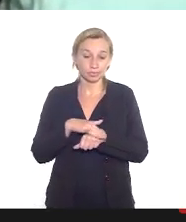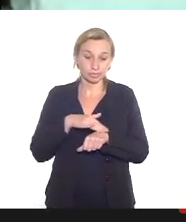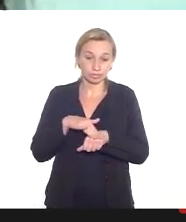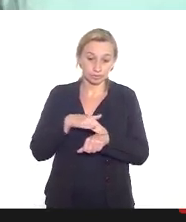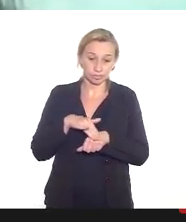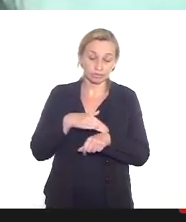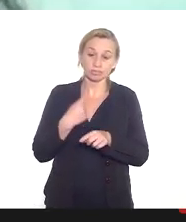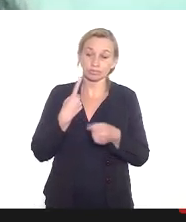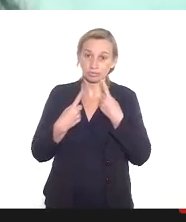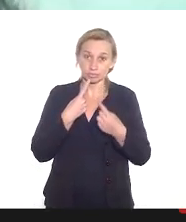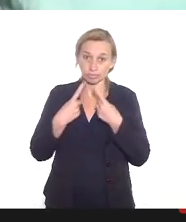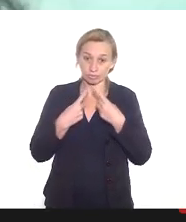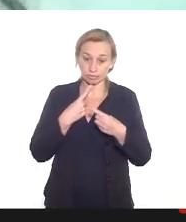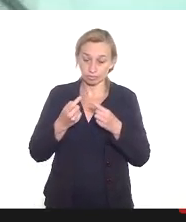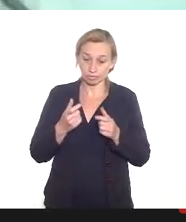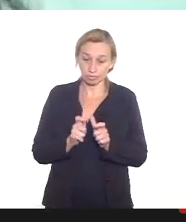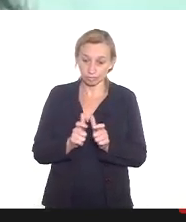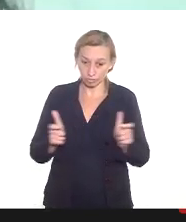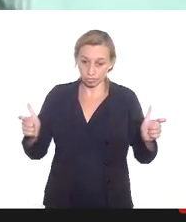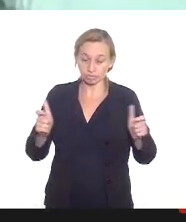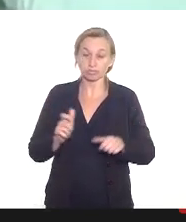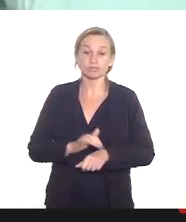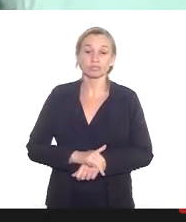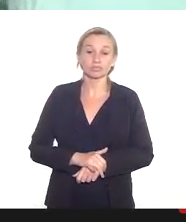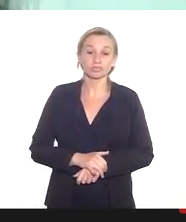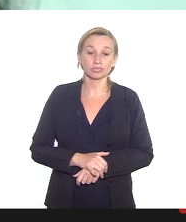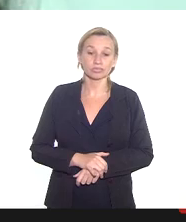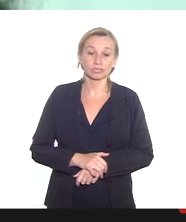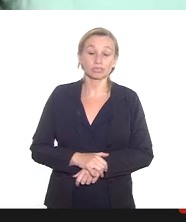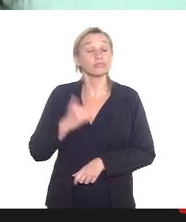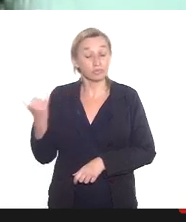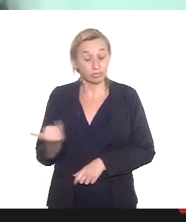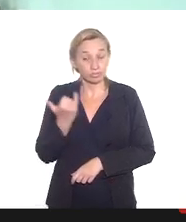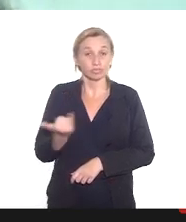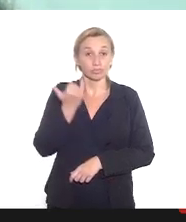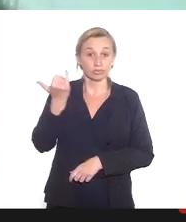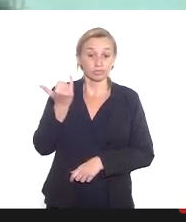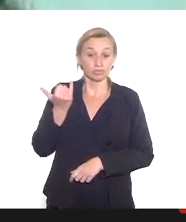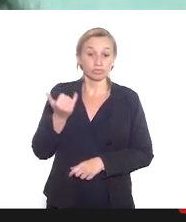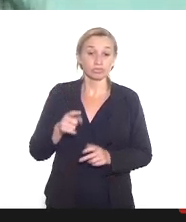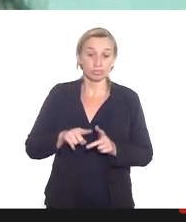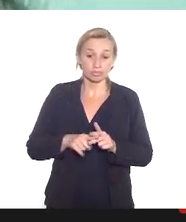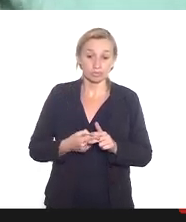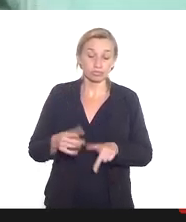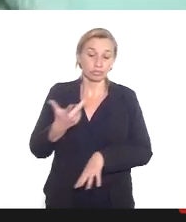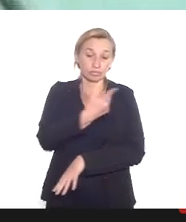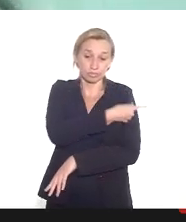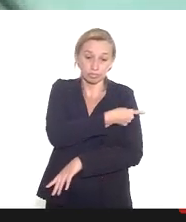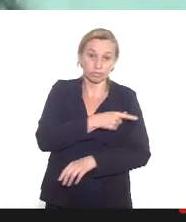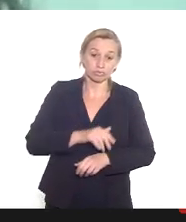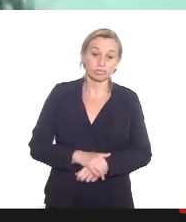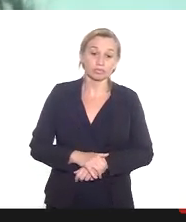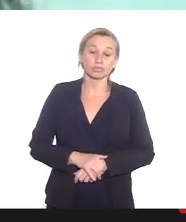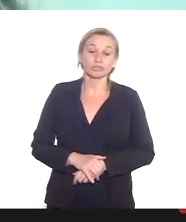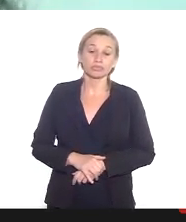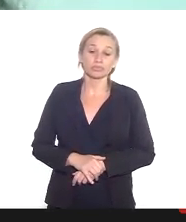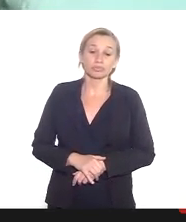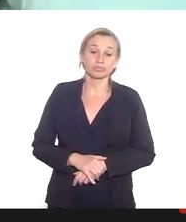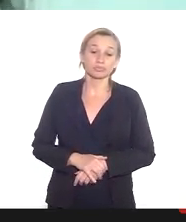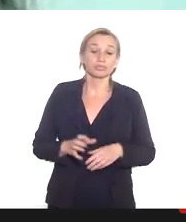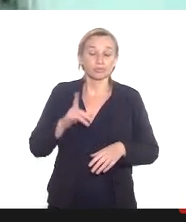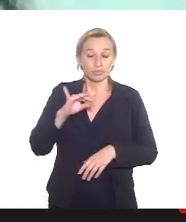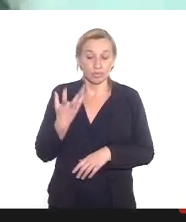uma discussão quanto à relevância EA importância da manutenção de vacina da vacinação